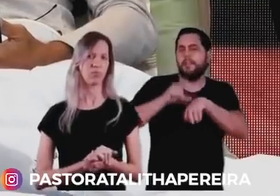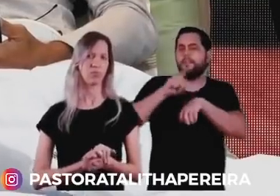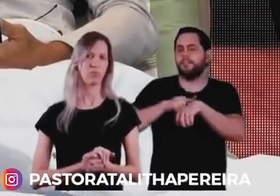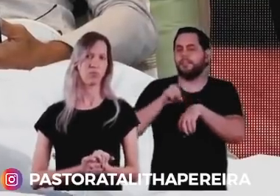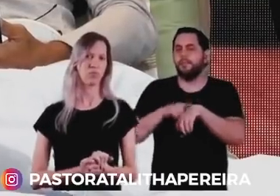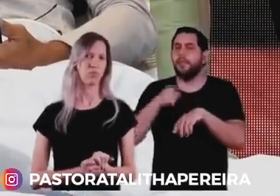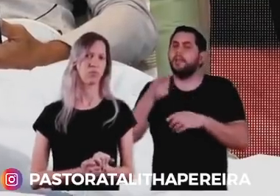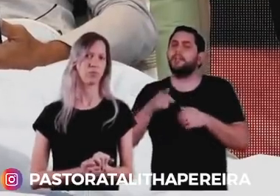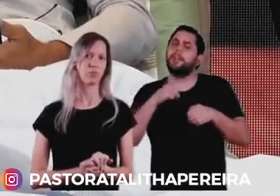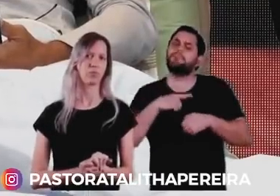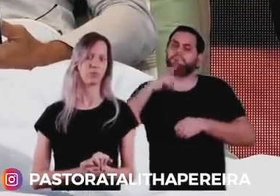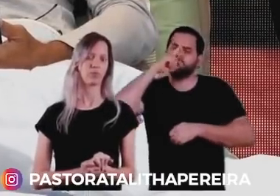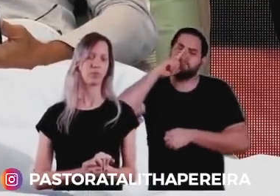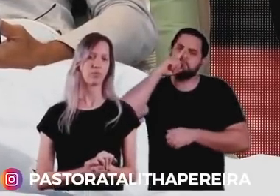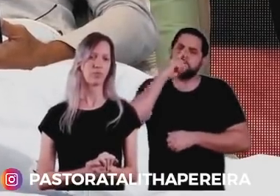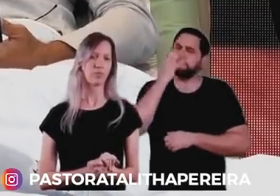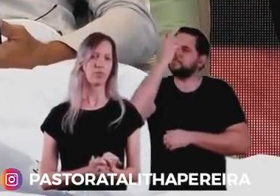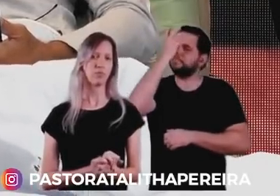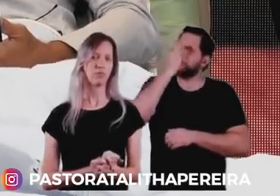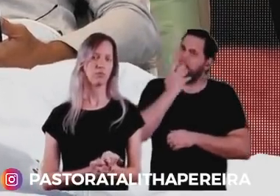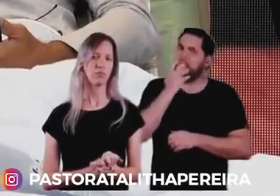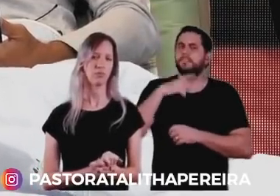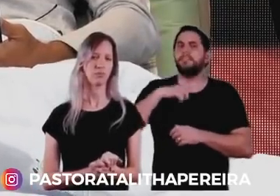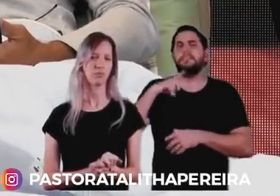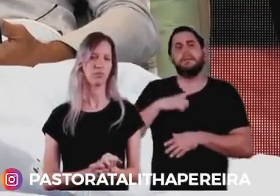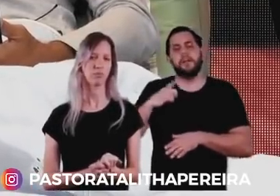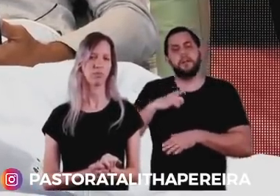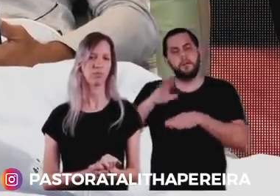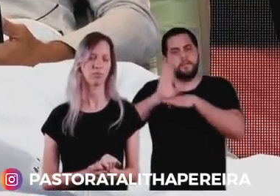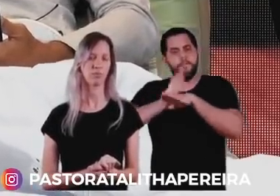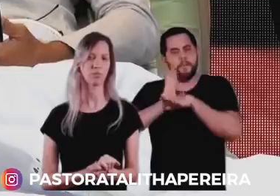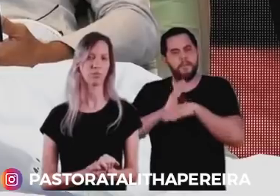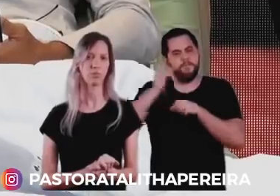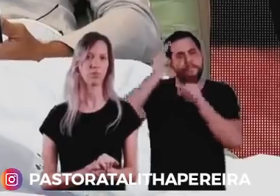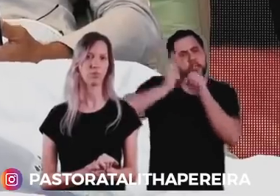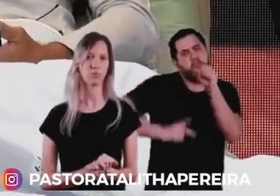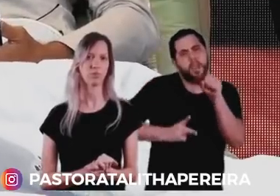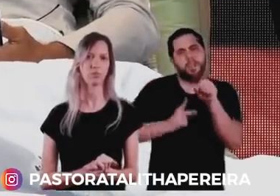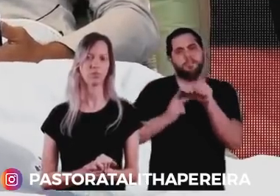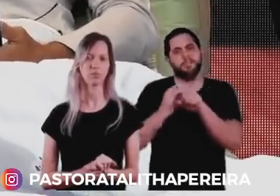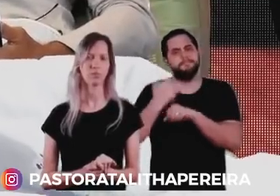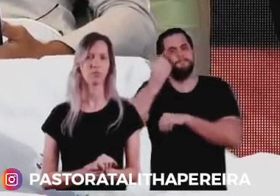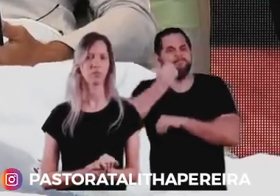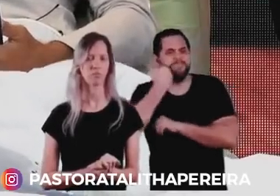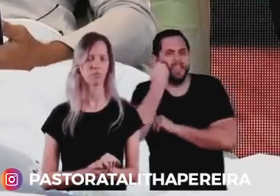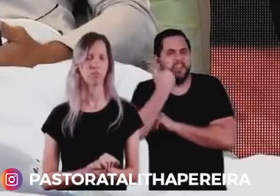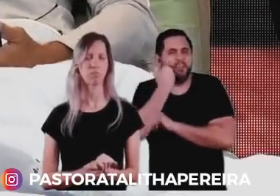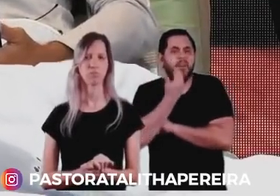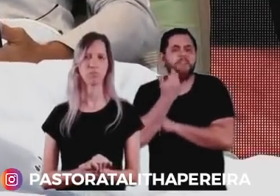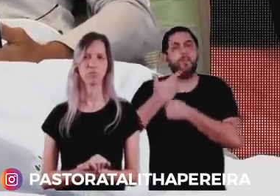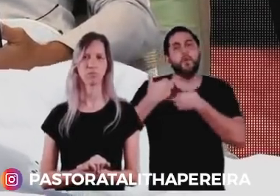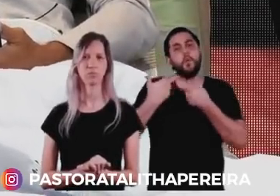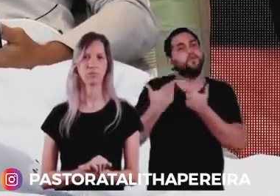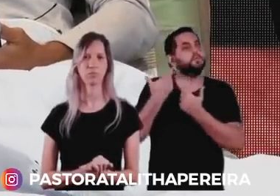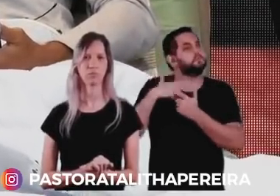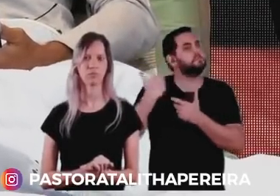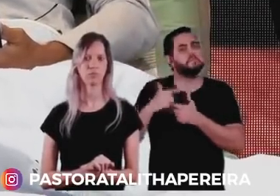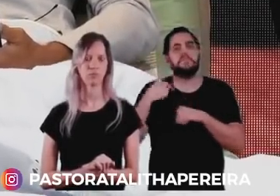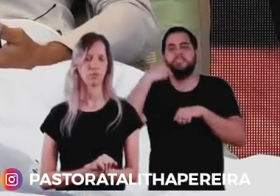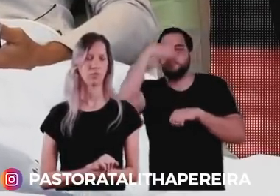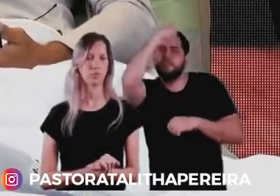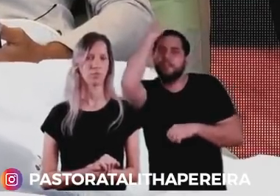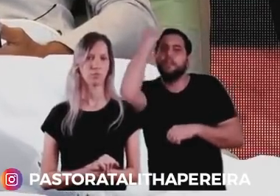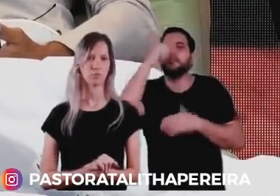traz, há um risco muito sério de trazer num filme agressividade, pornografia, coisas impuras. Então,